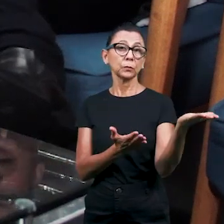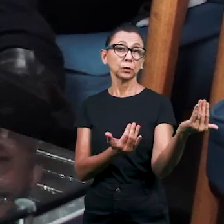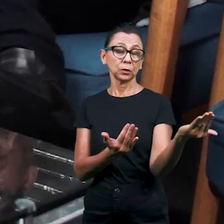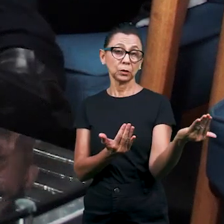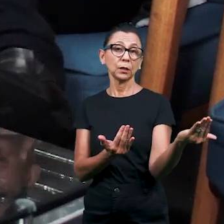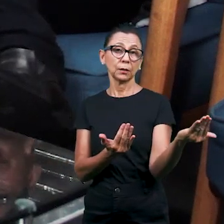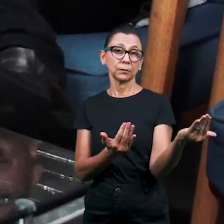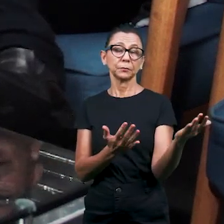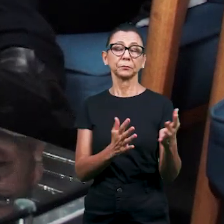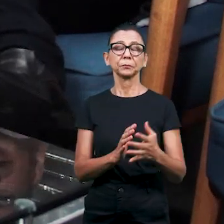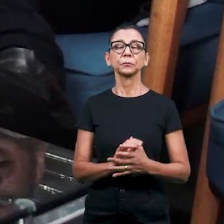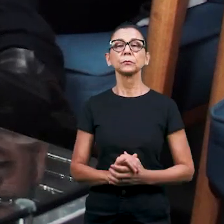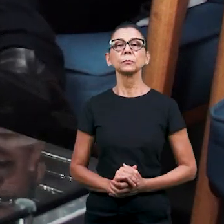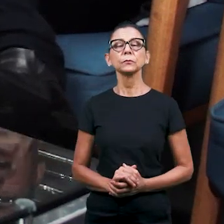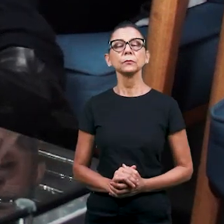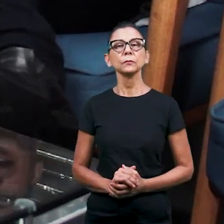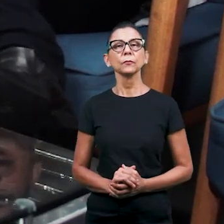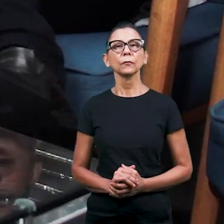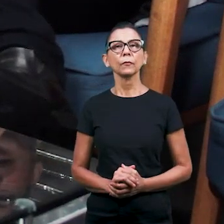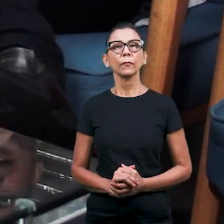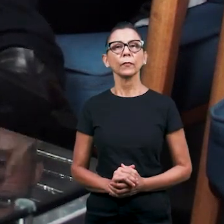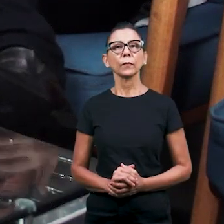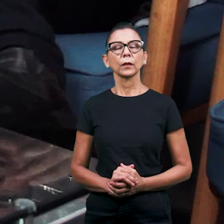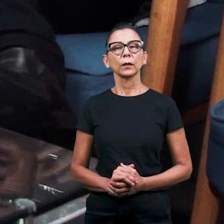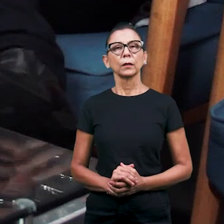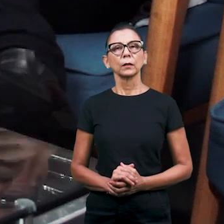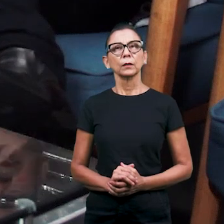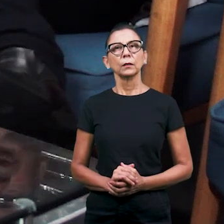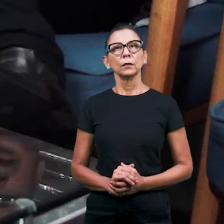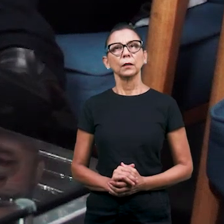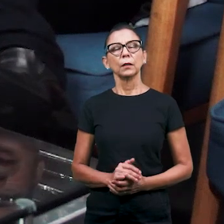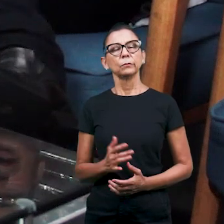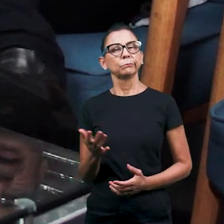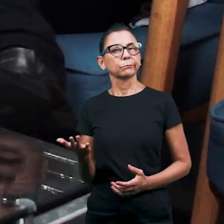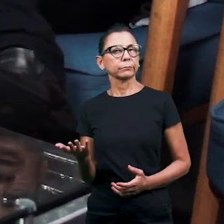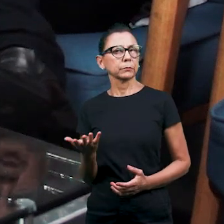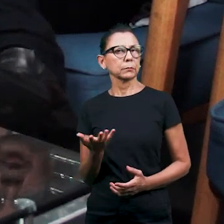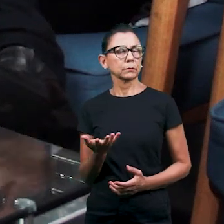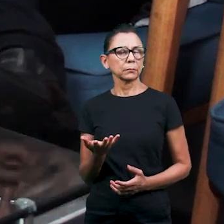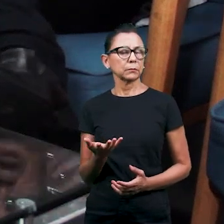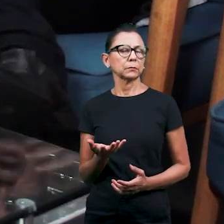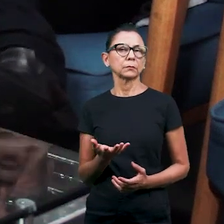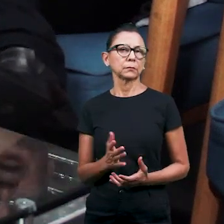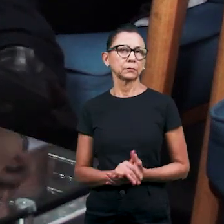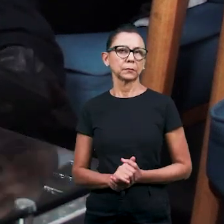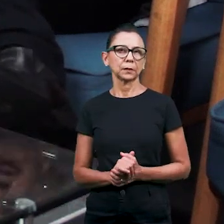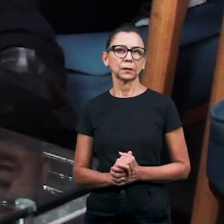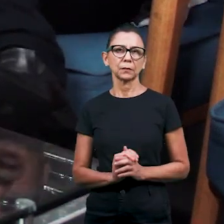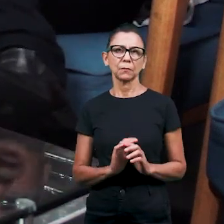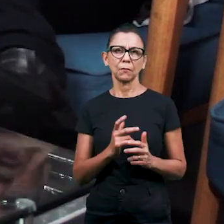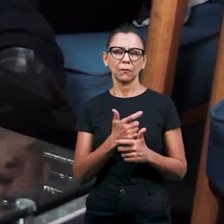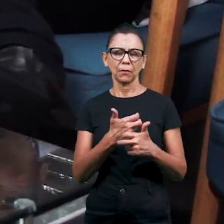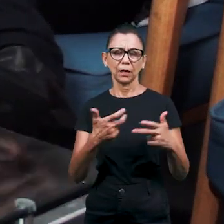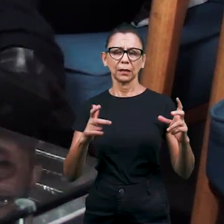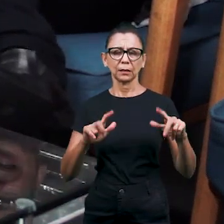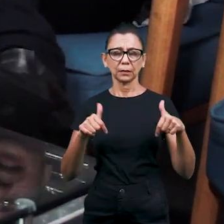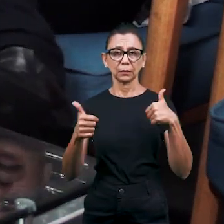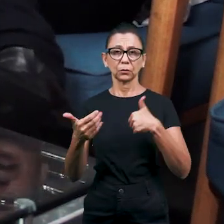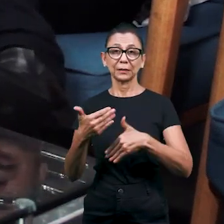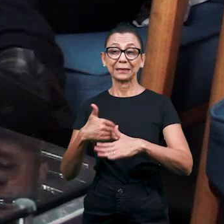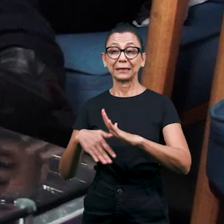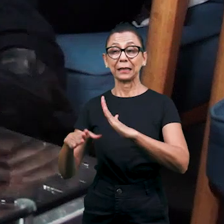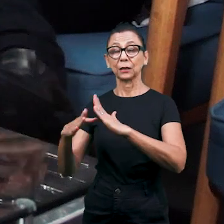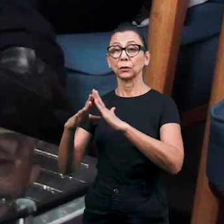Cristã Maranata está fazendo com jovens. E dentre estes, as muitas ações que estão sendo feitas